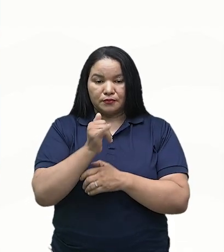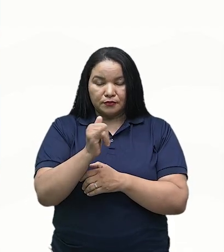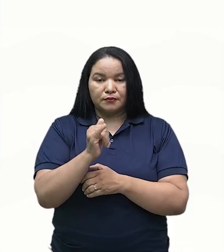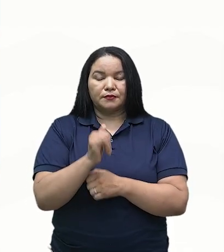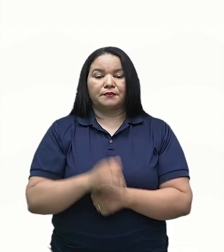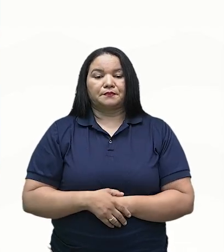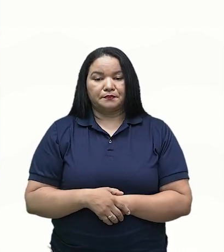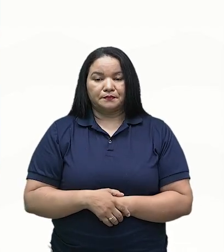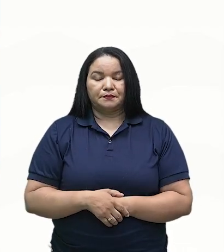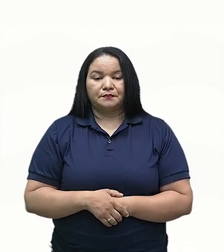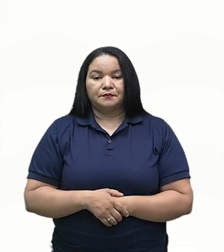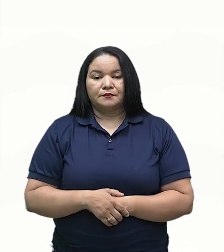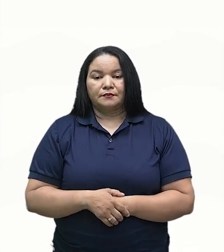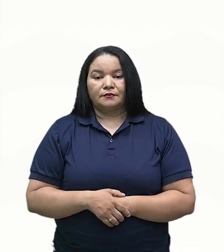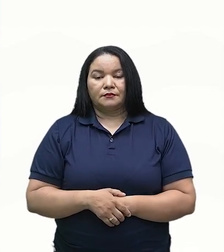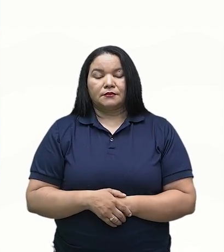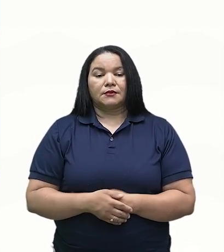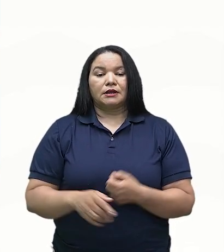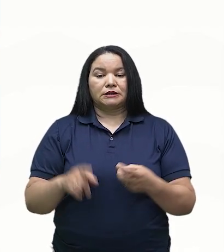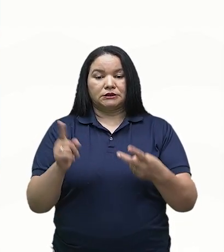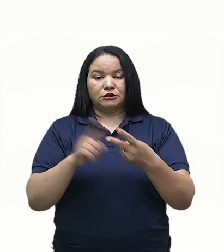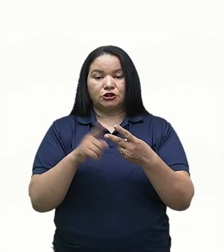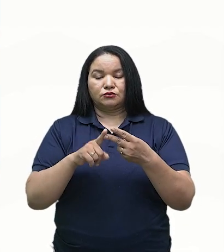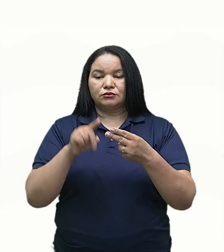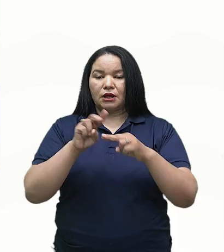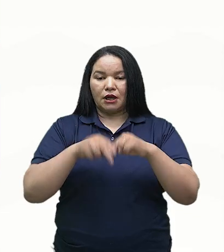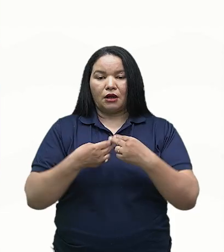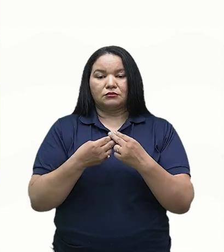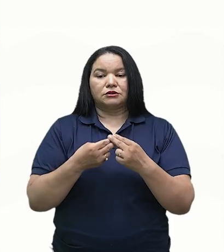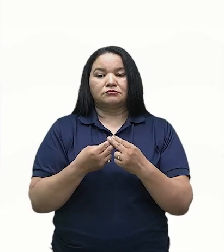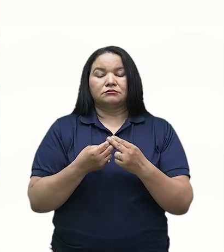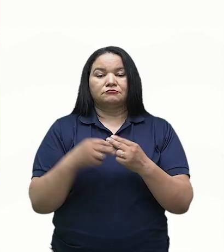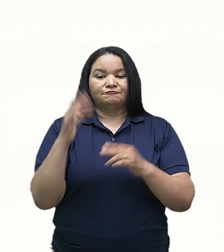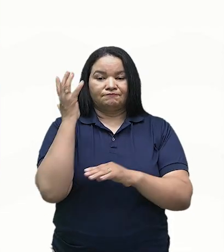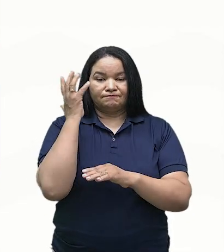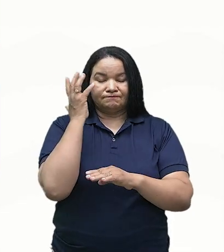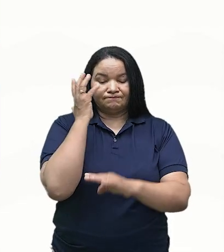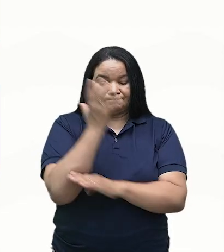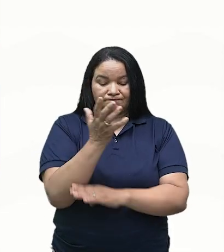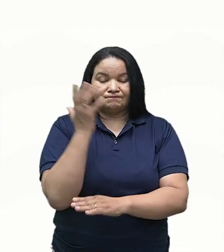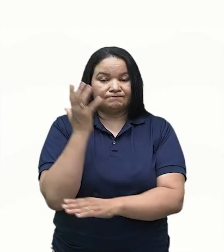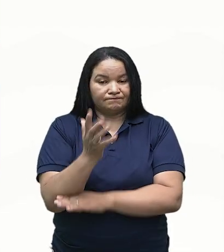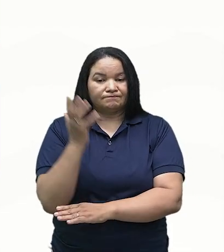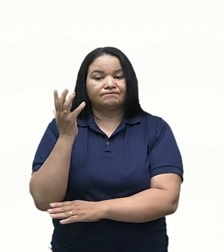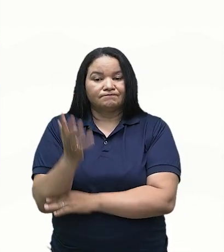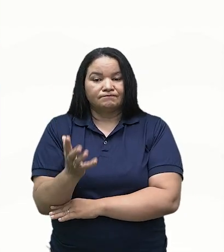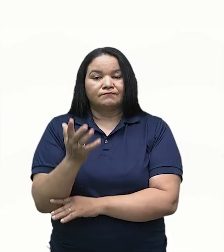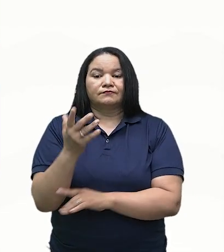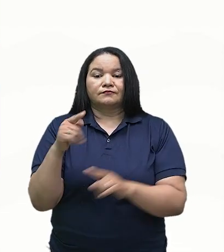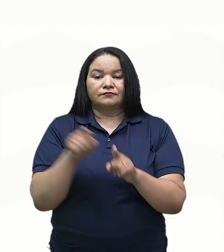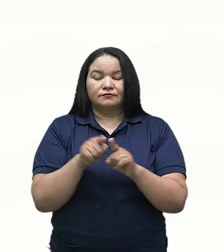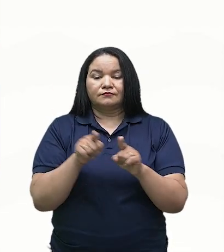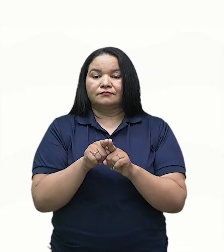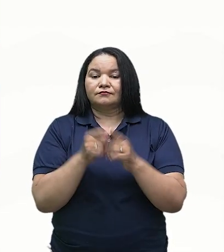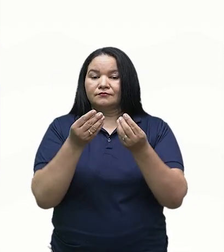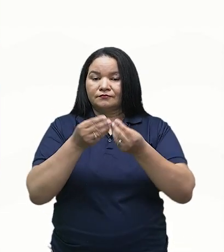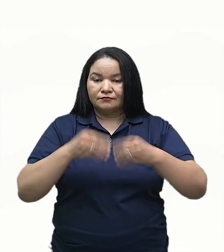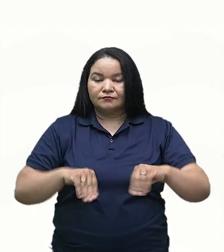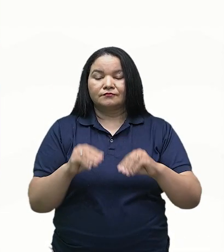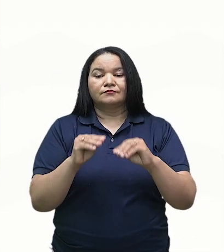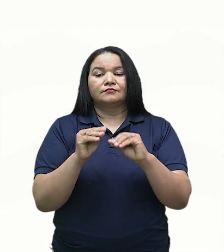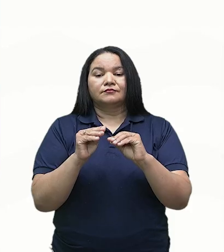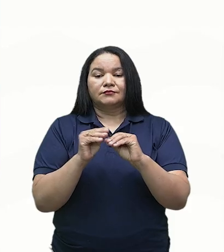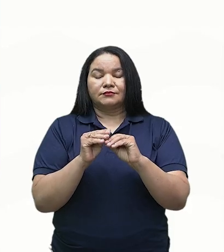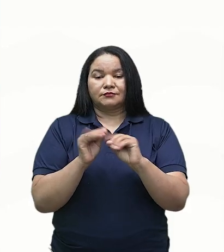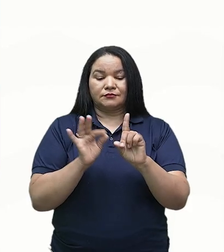energia. O desmatamento também, percebam vocês, é uma dessas causas, né, do